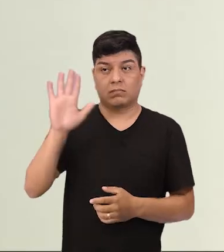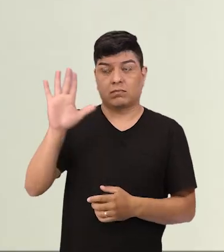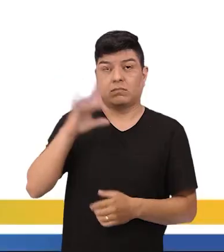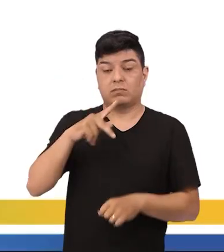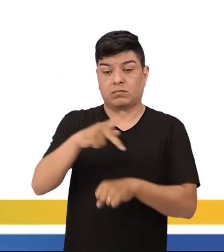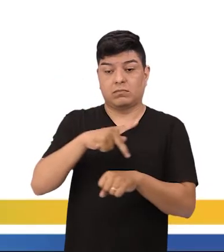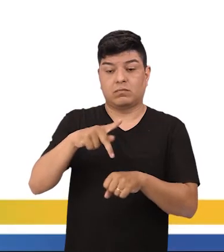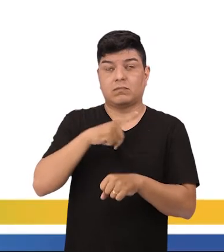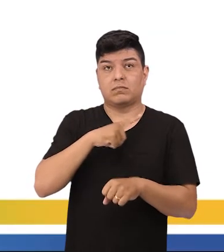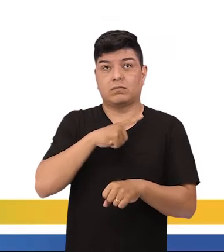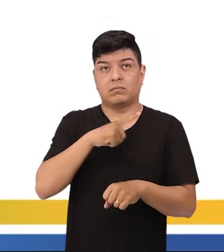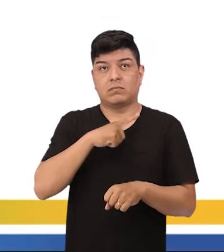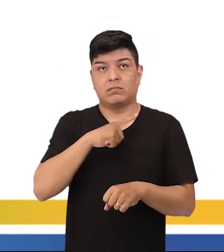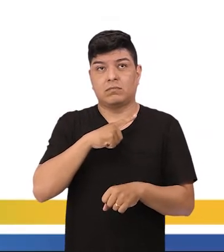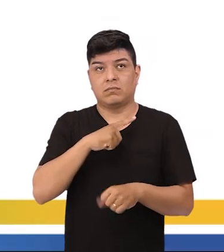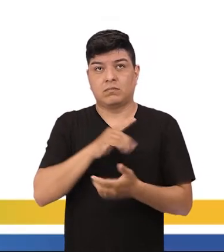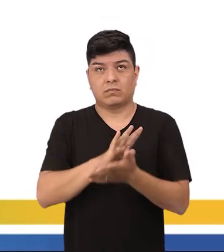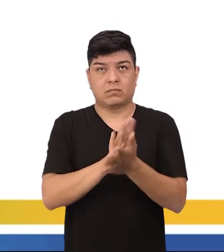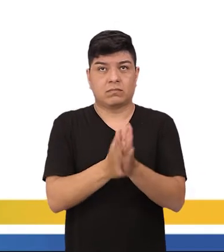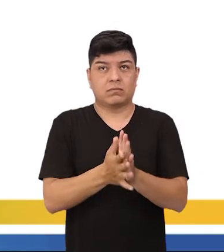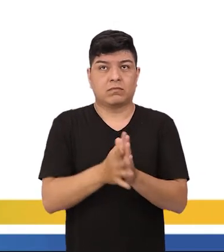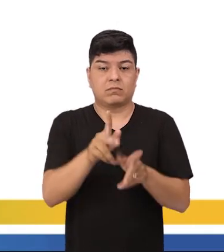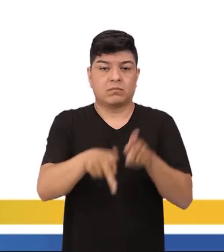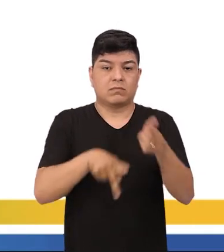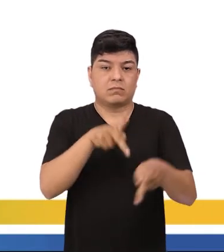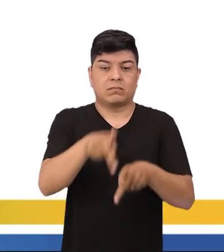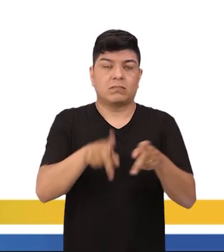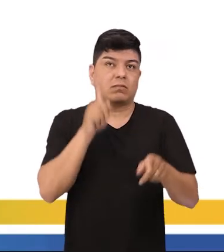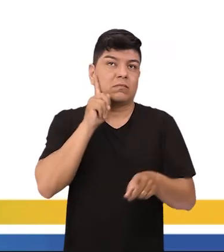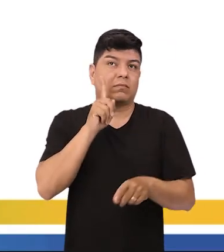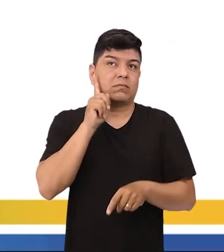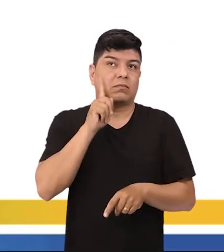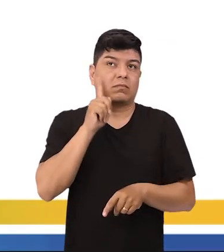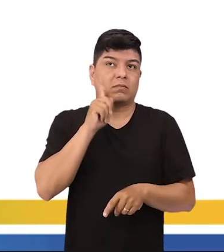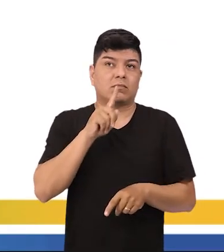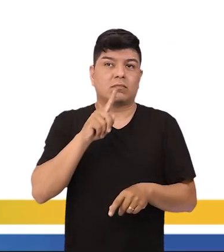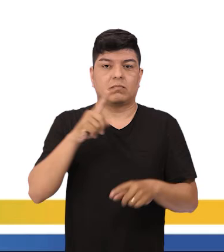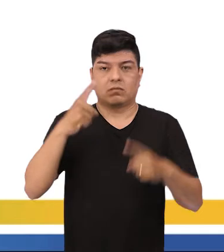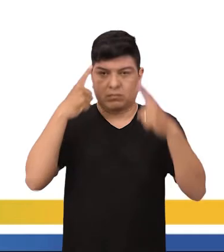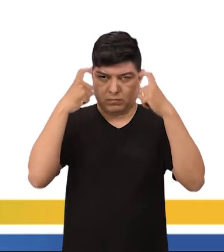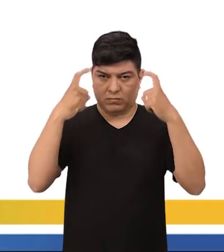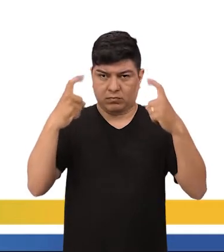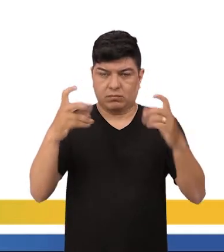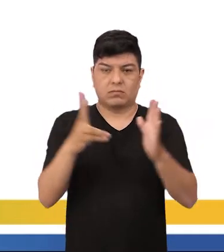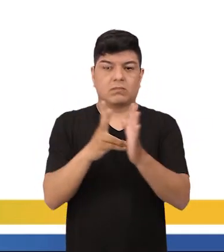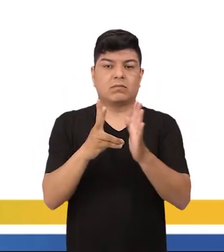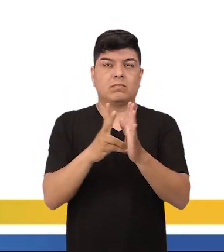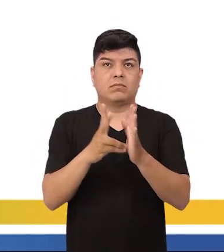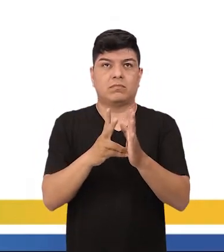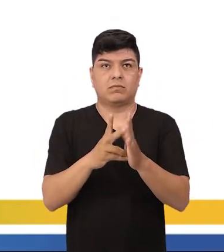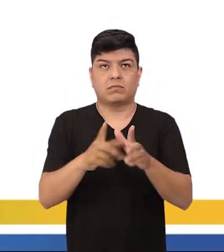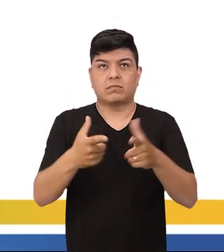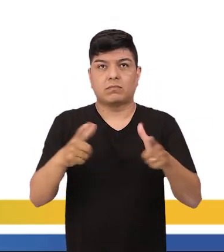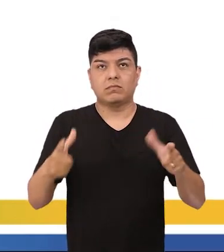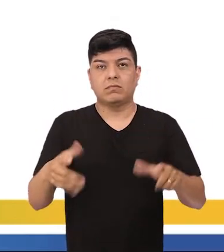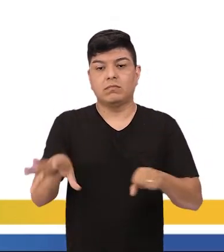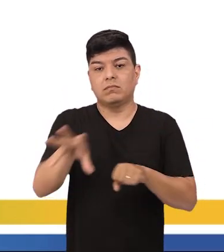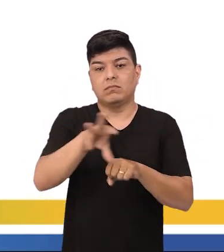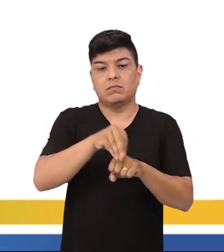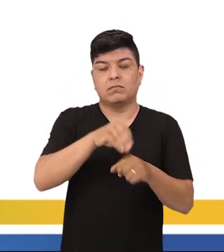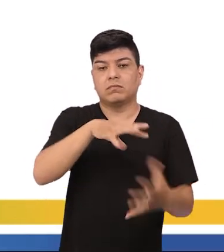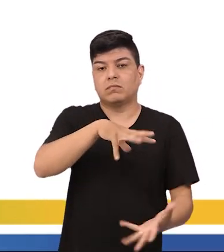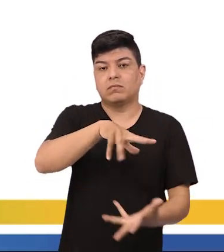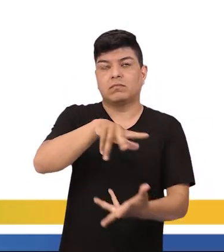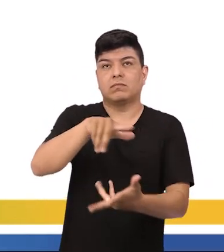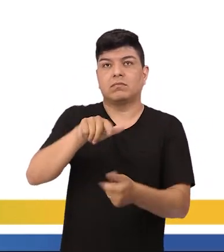né? A dizimação dos povos americanos, né? Quando se fala assim dessa violência contra os indígenas, a expansão do conhecimento no mundo